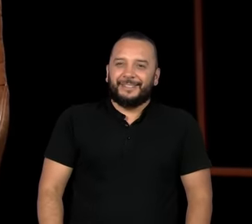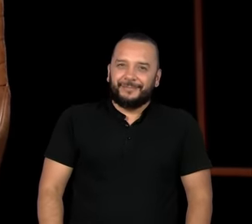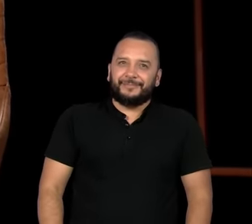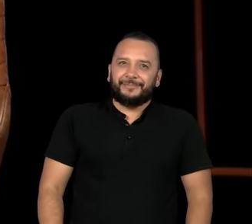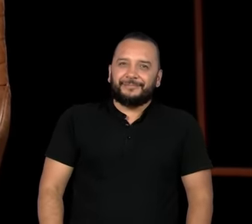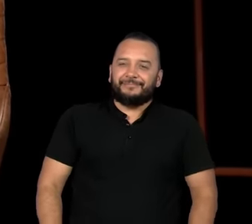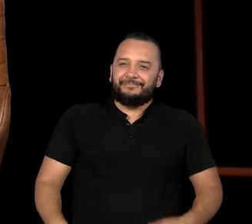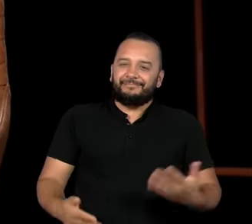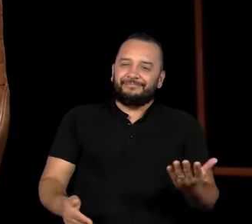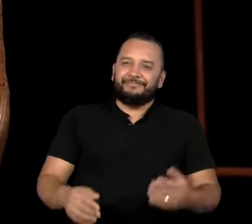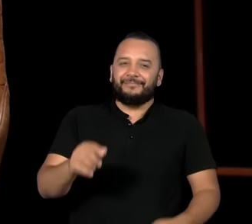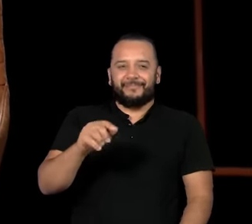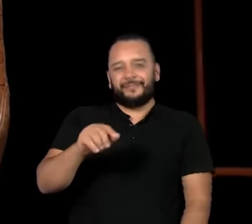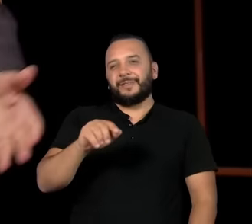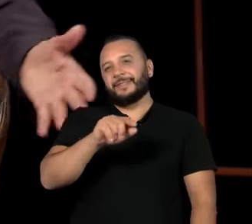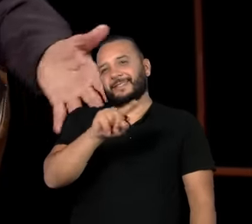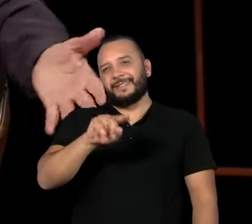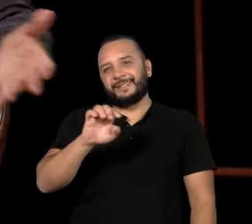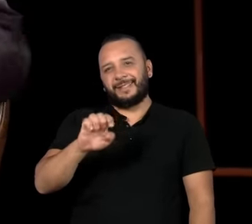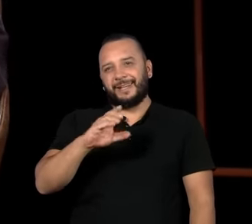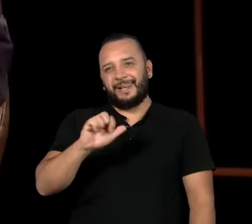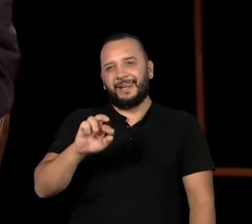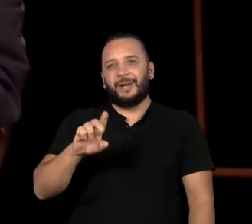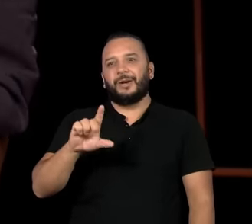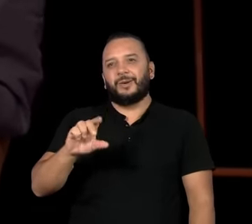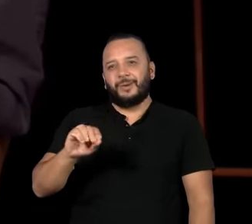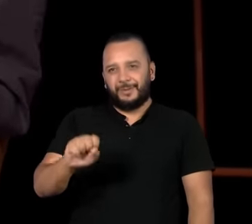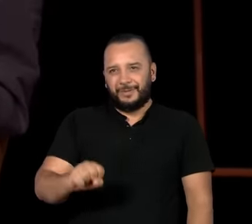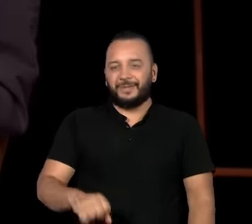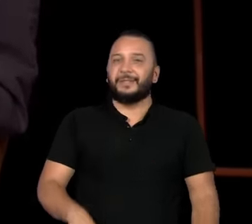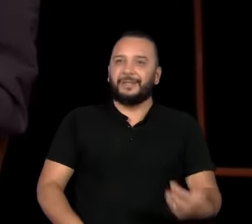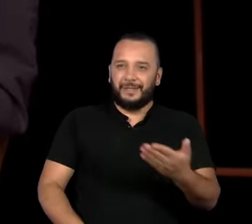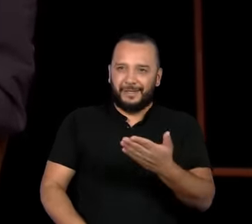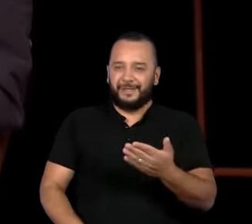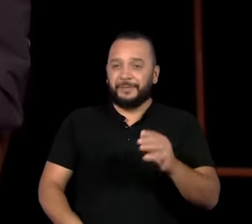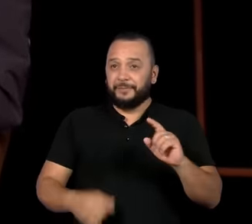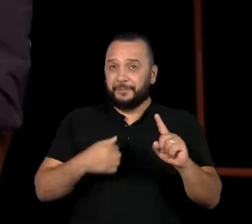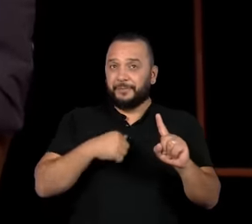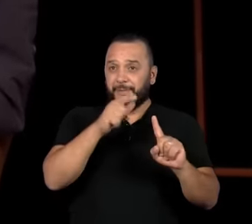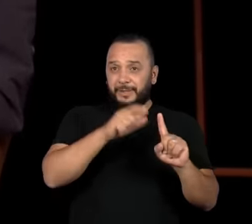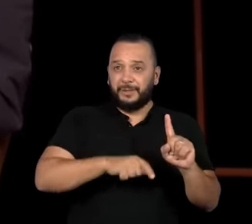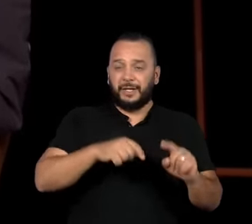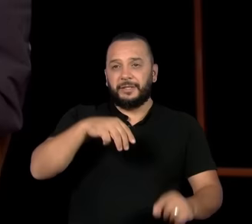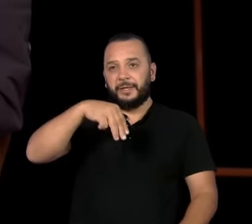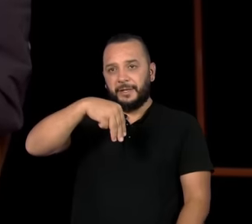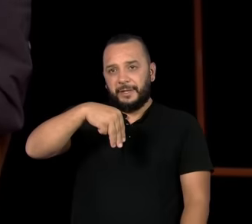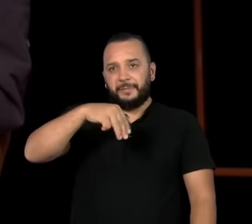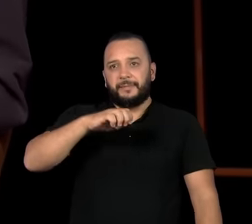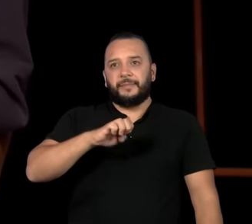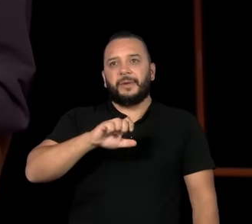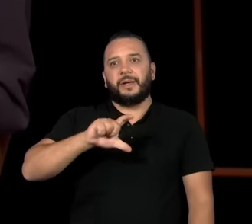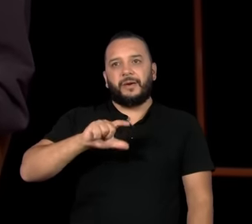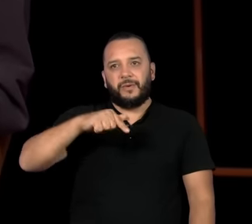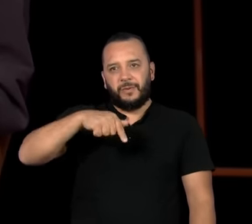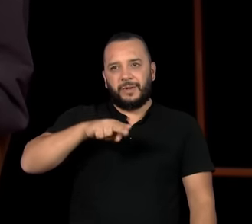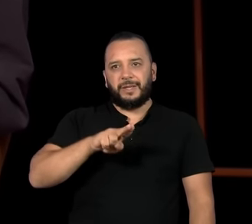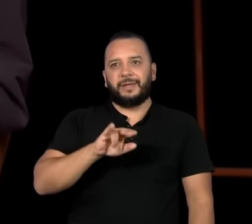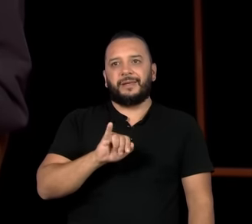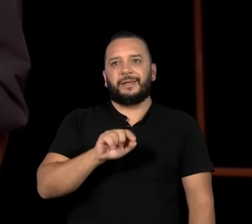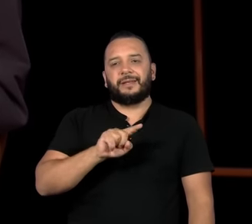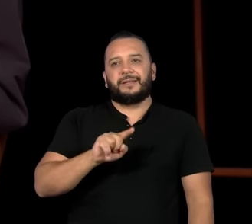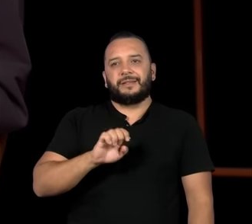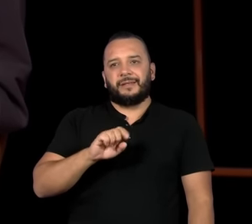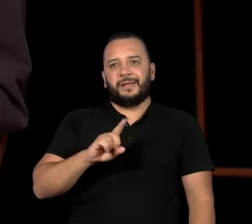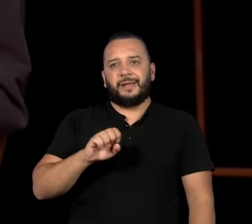Nossa, Zé Carlos. Então, esse foi o Melquisedeque, que ele foi. O Melquisedeque, na